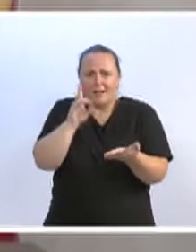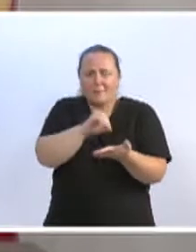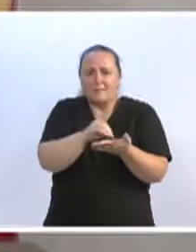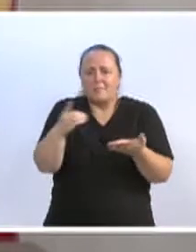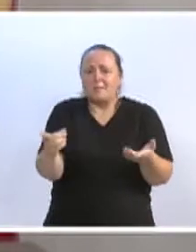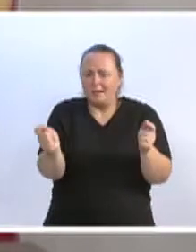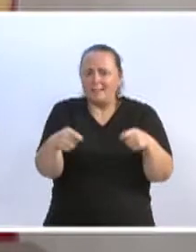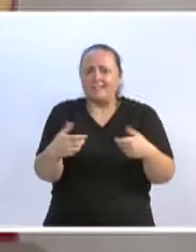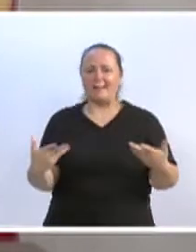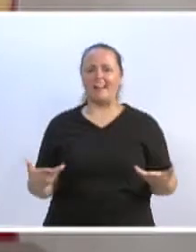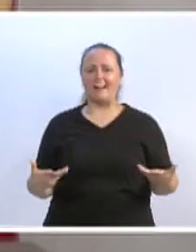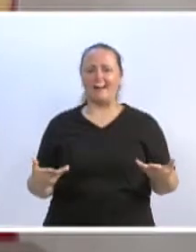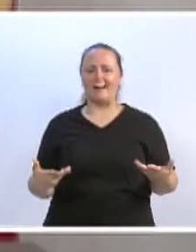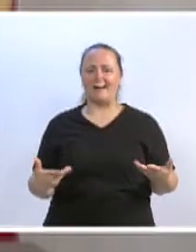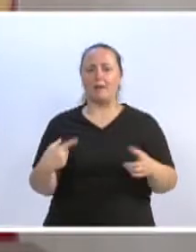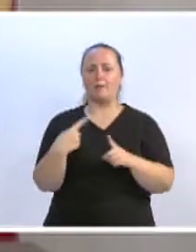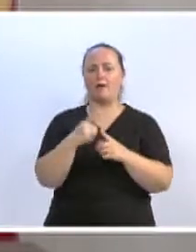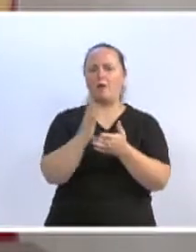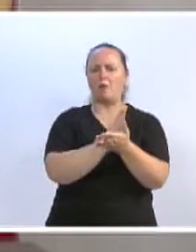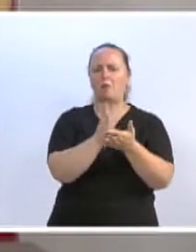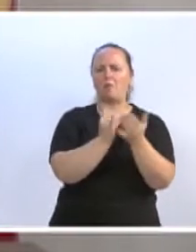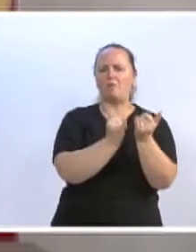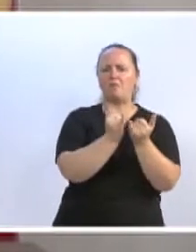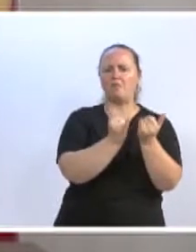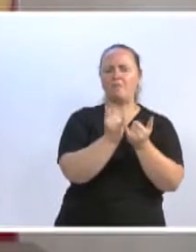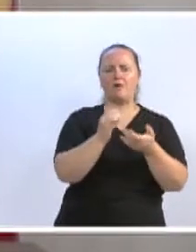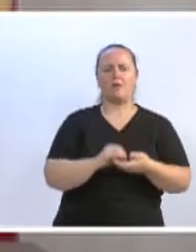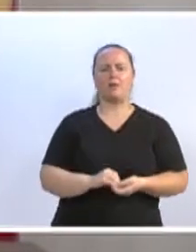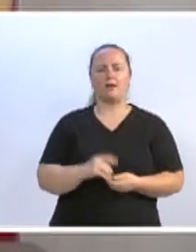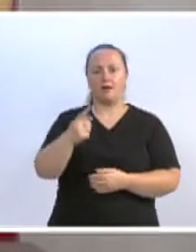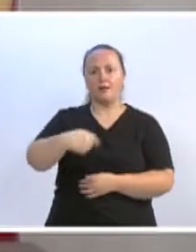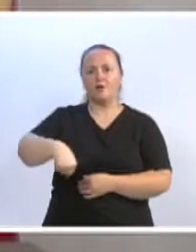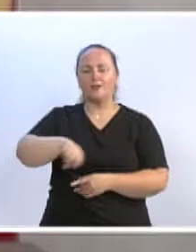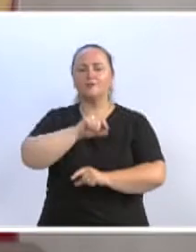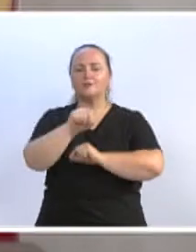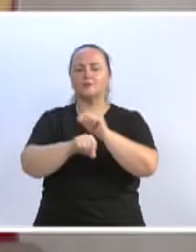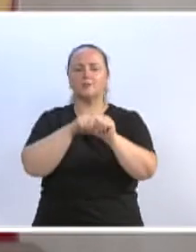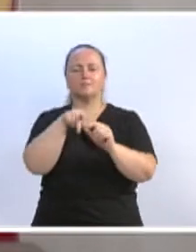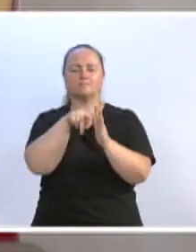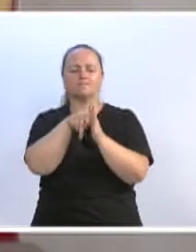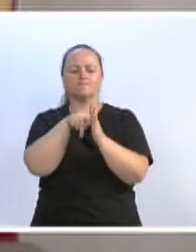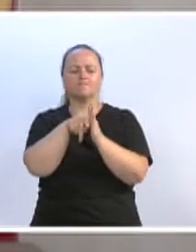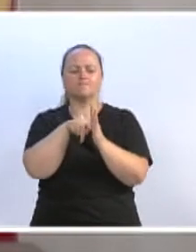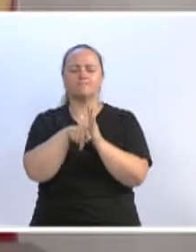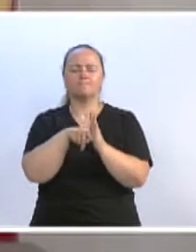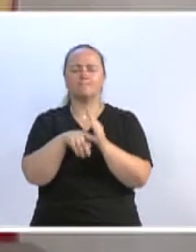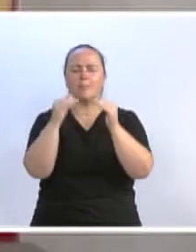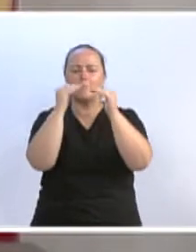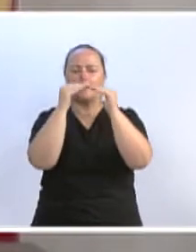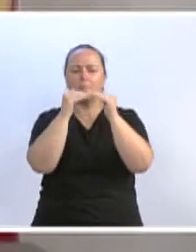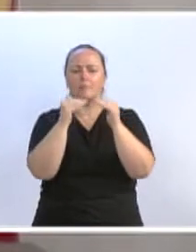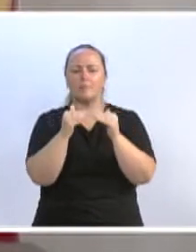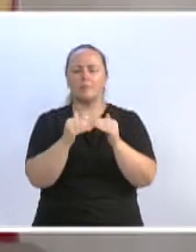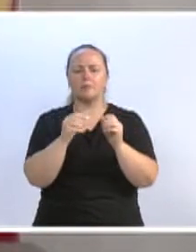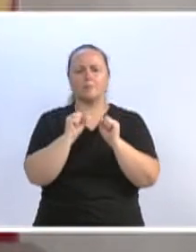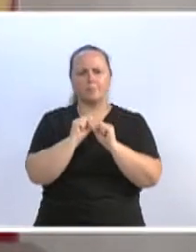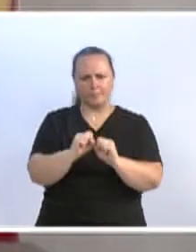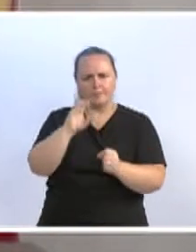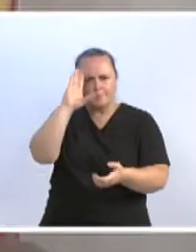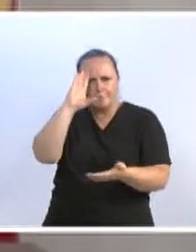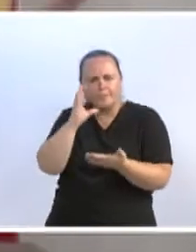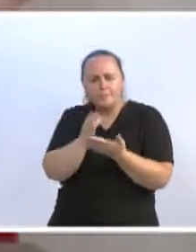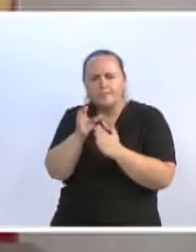minimamente histórico a tentar encontrar uma resposta minimamente histórica para essa pergunta. Eu posso confiar nesse